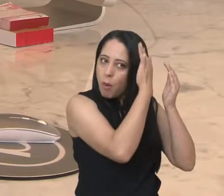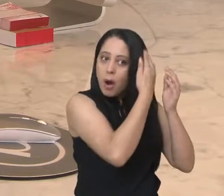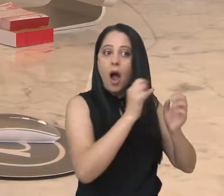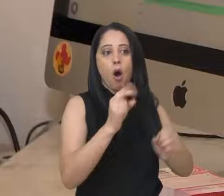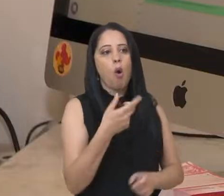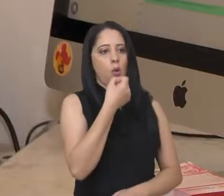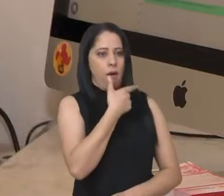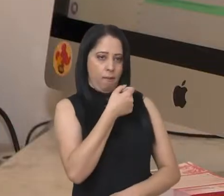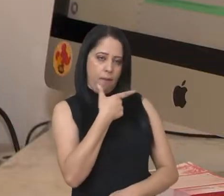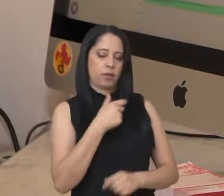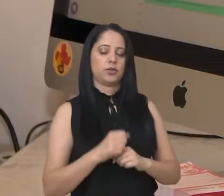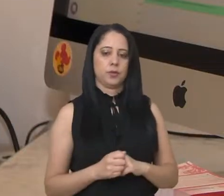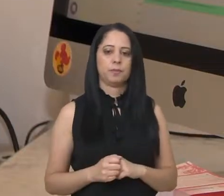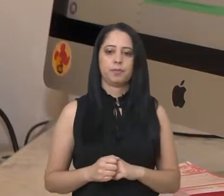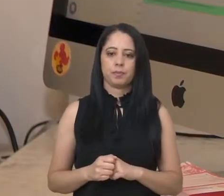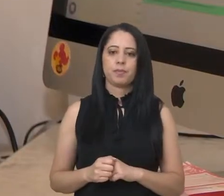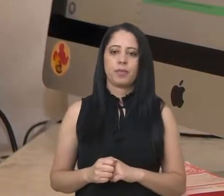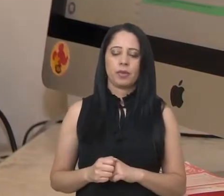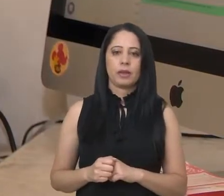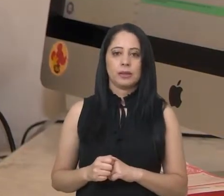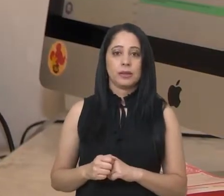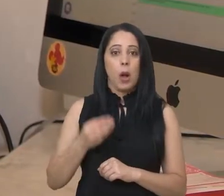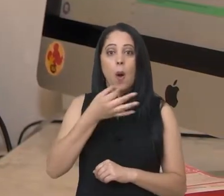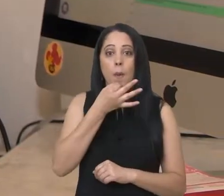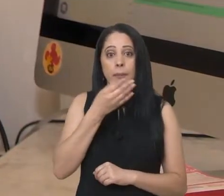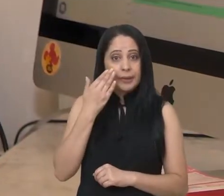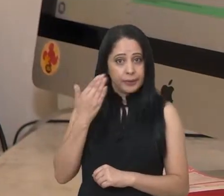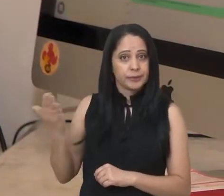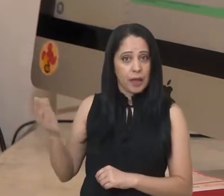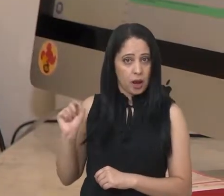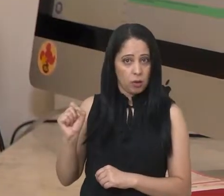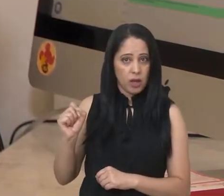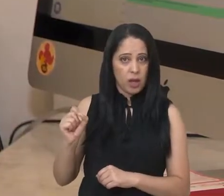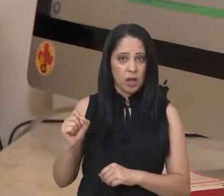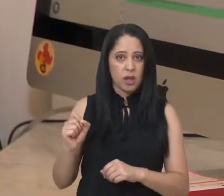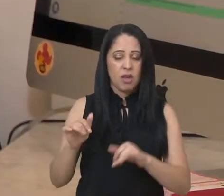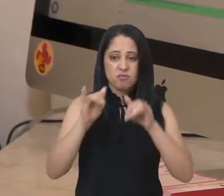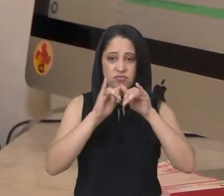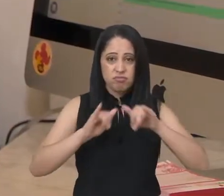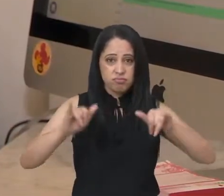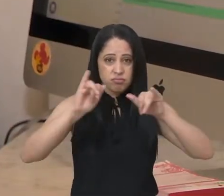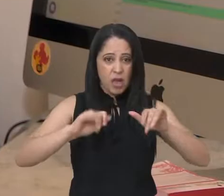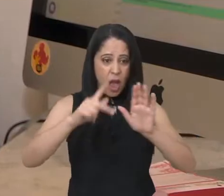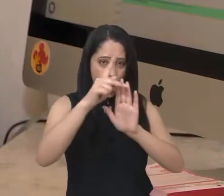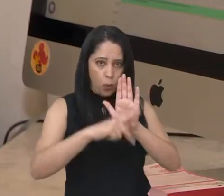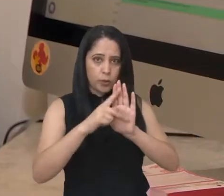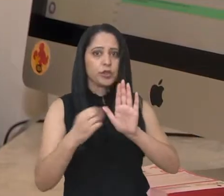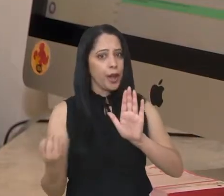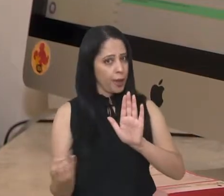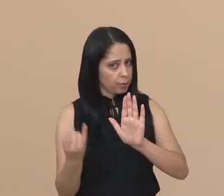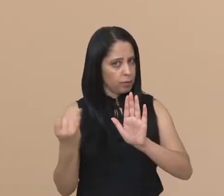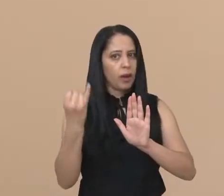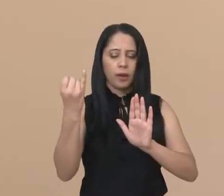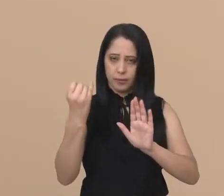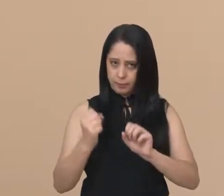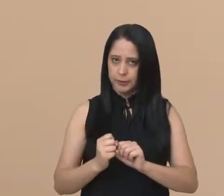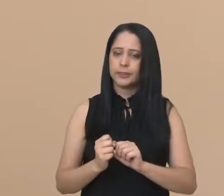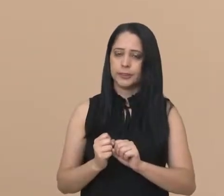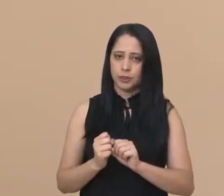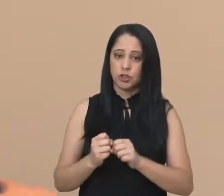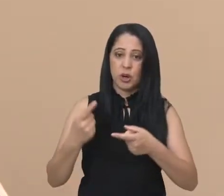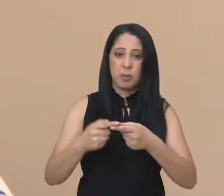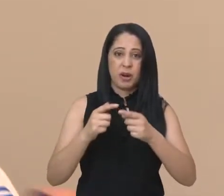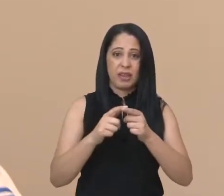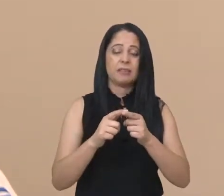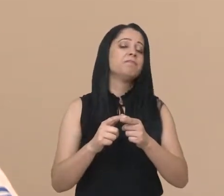passar na região. Para Camila, a aprovação da lei é importante para dar visibilidade à doença e ampliar o tratamento, já que,